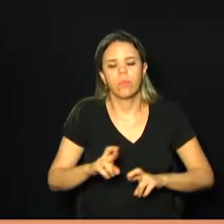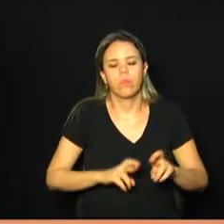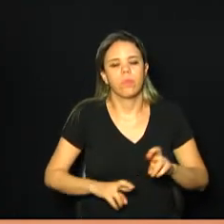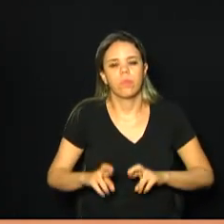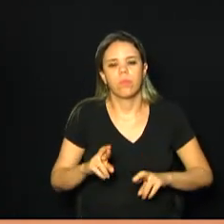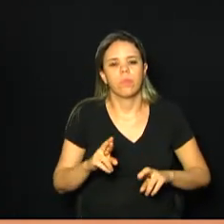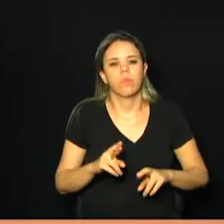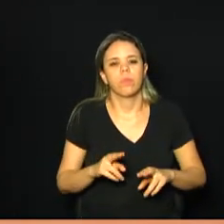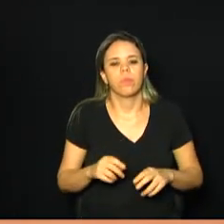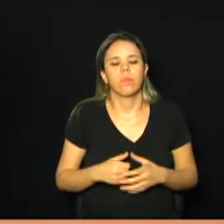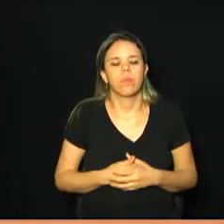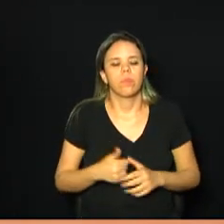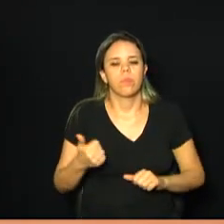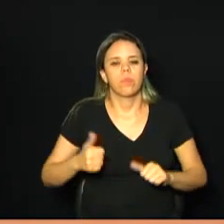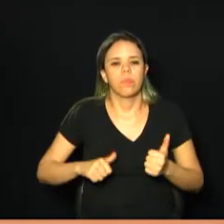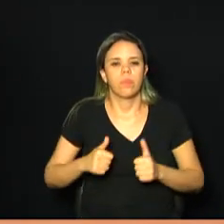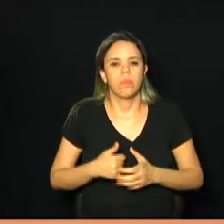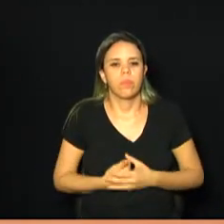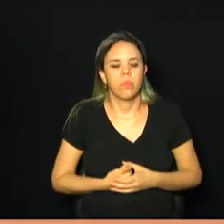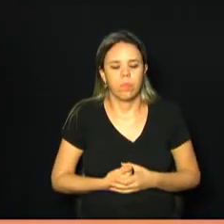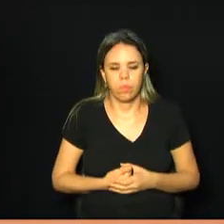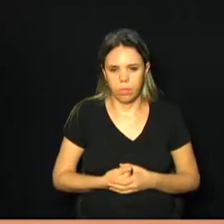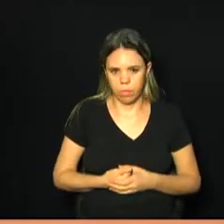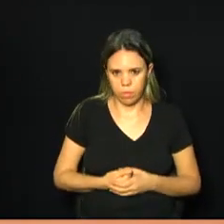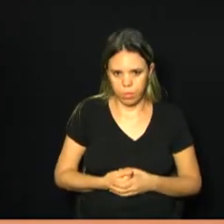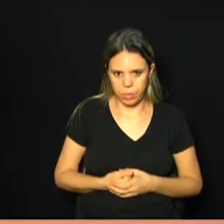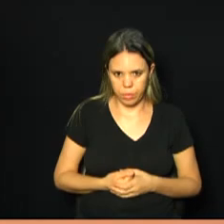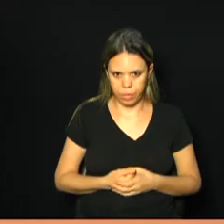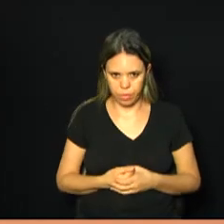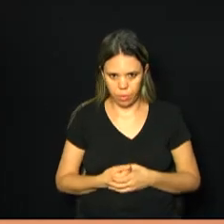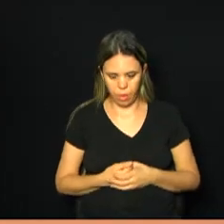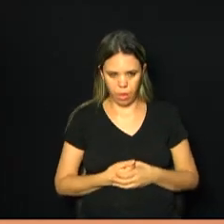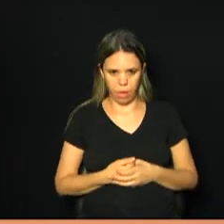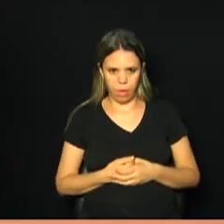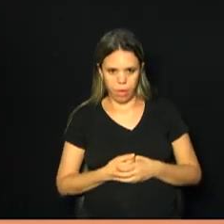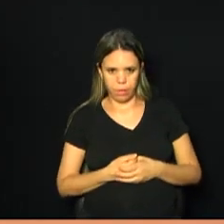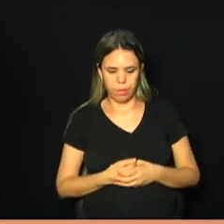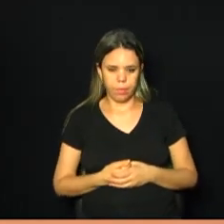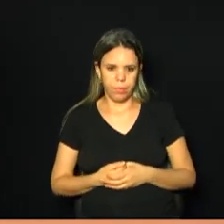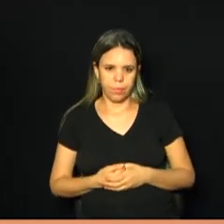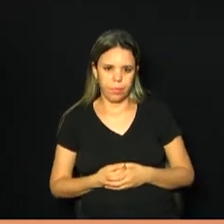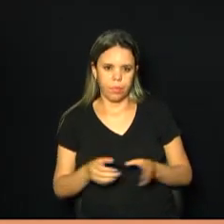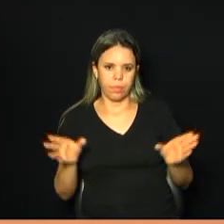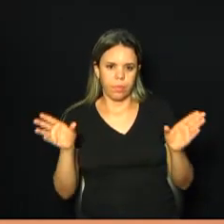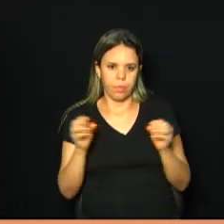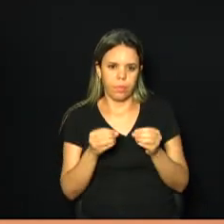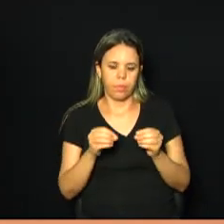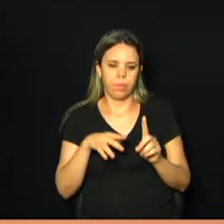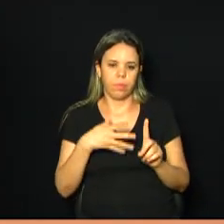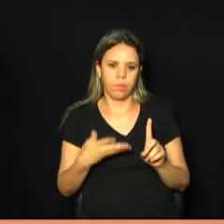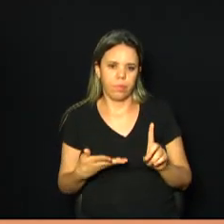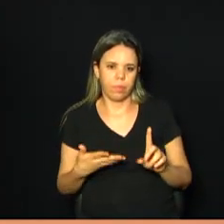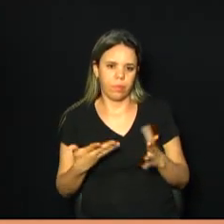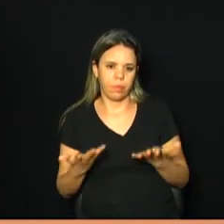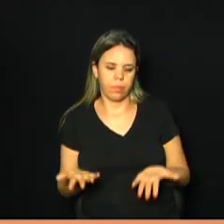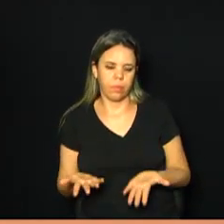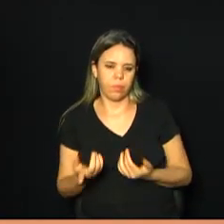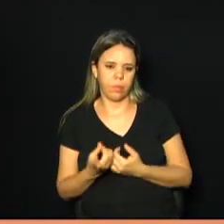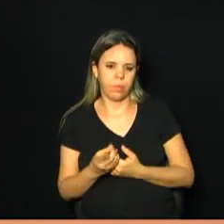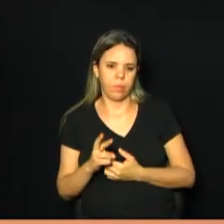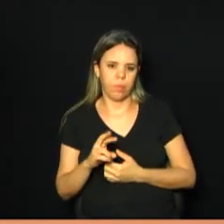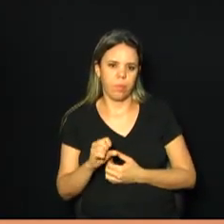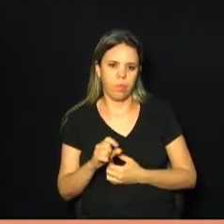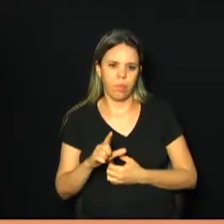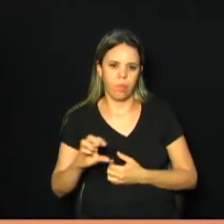Medicina Diagnóstica. Bem, feitas todas essas condolências, o Dr. Sérgio, a